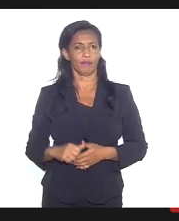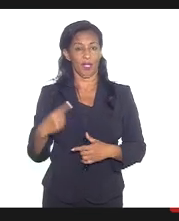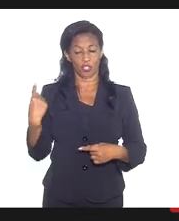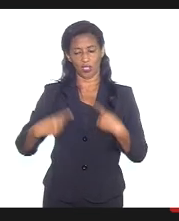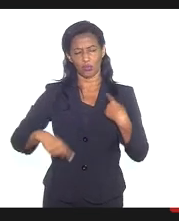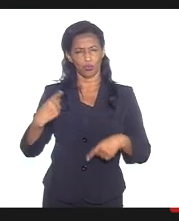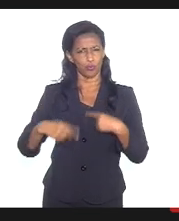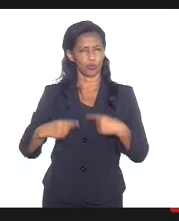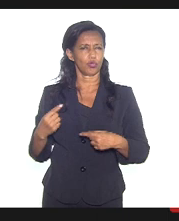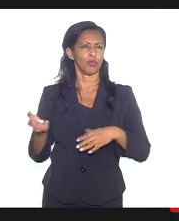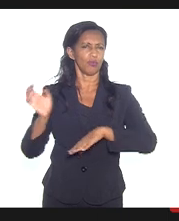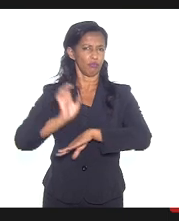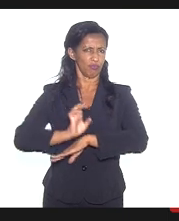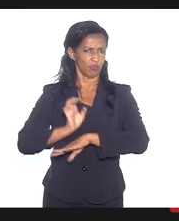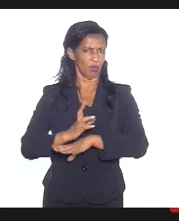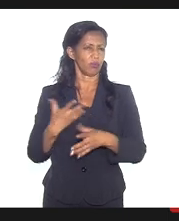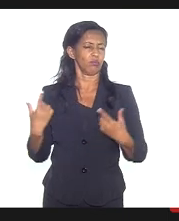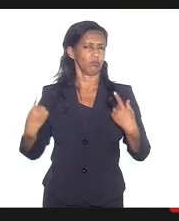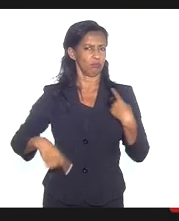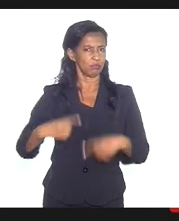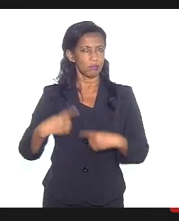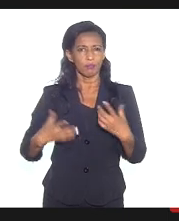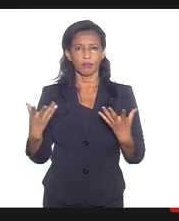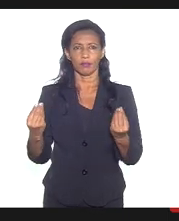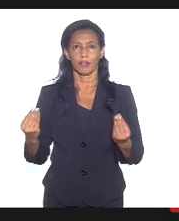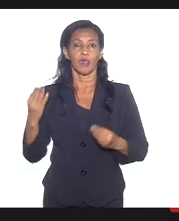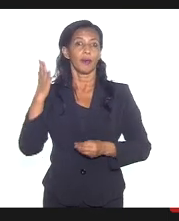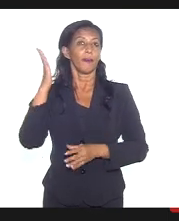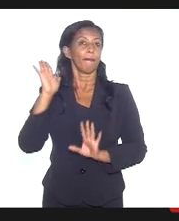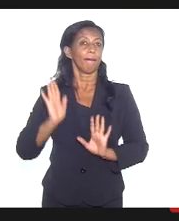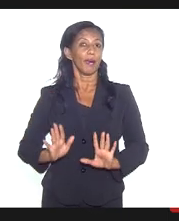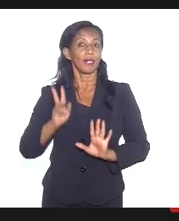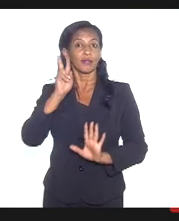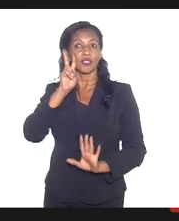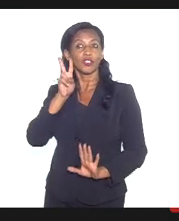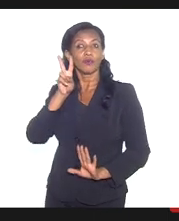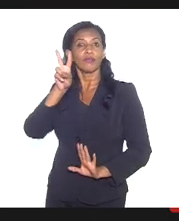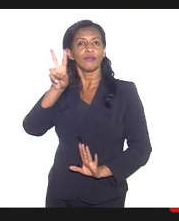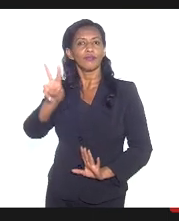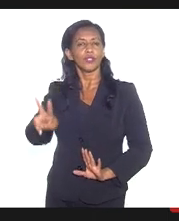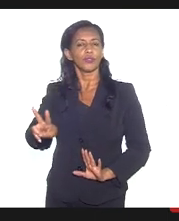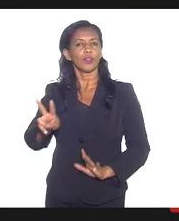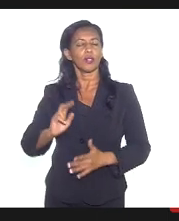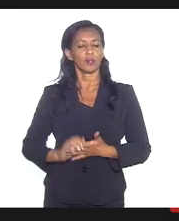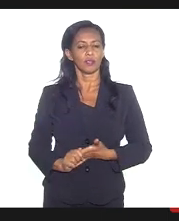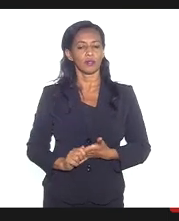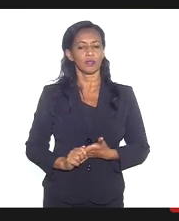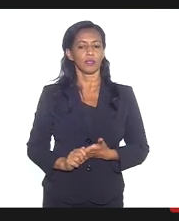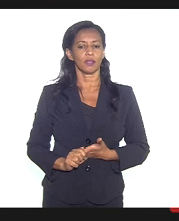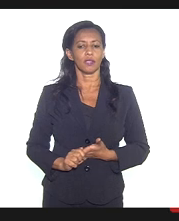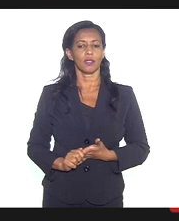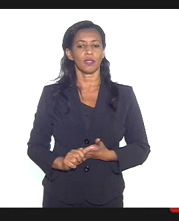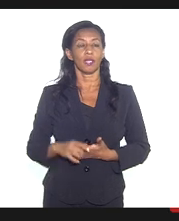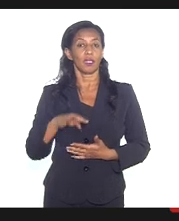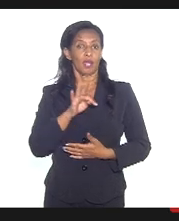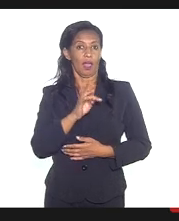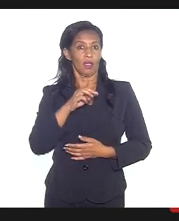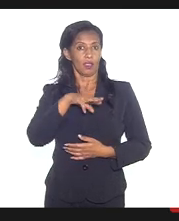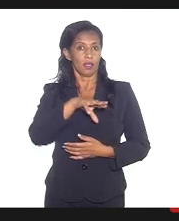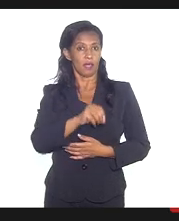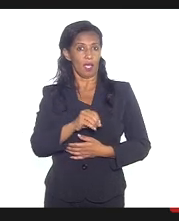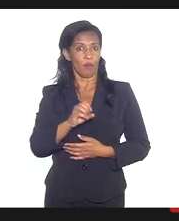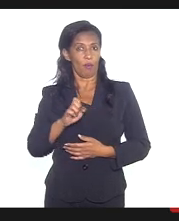discutindo bastante aqui no estado, né? Mas a gente enxerga que, além da termoelétrica,